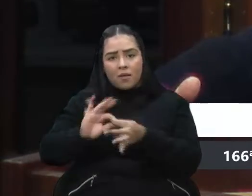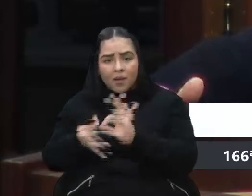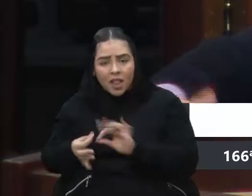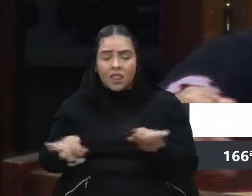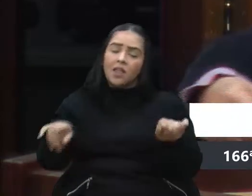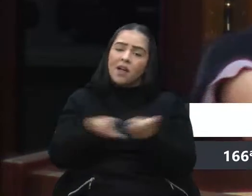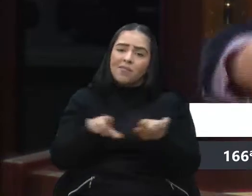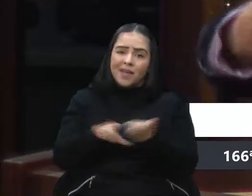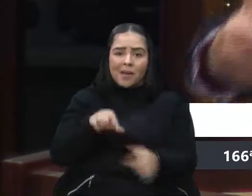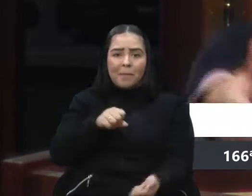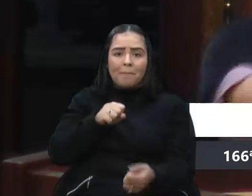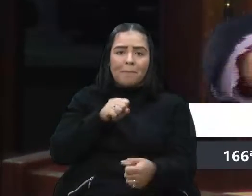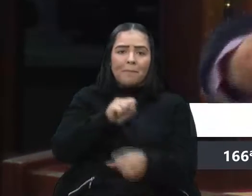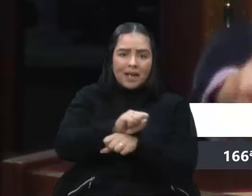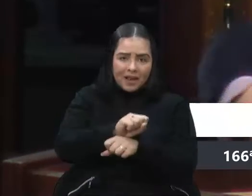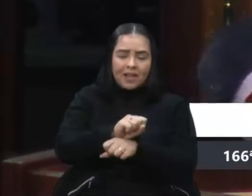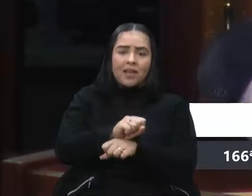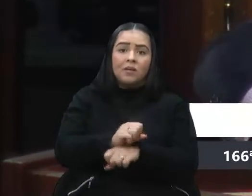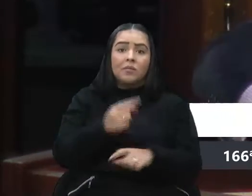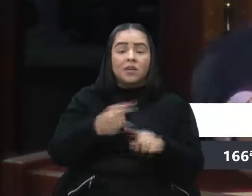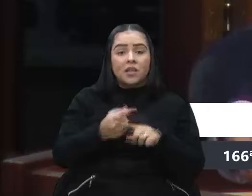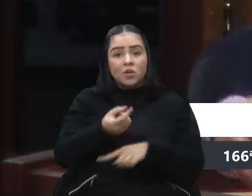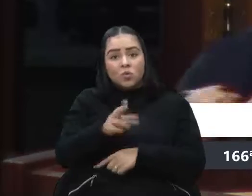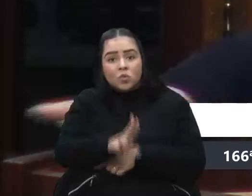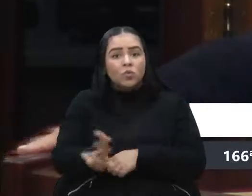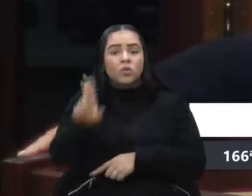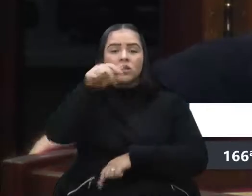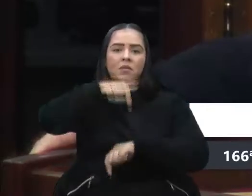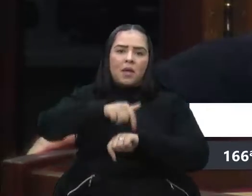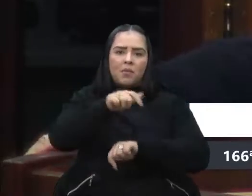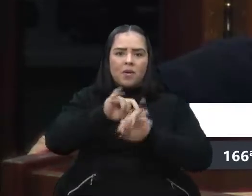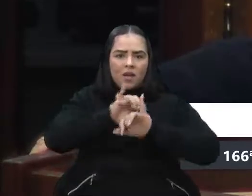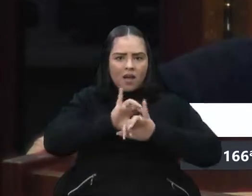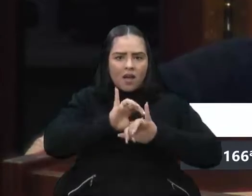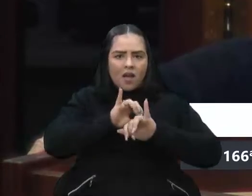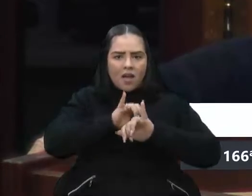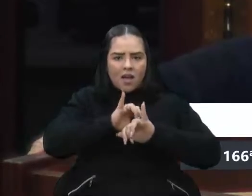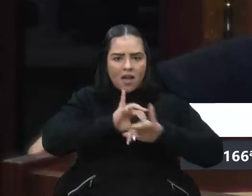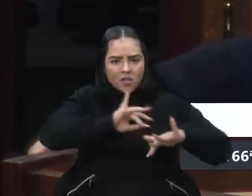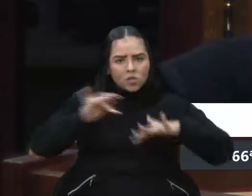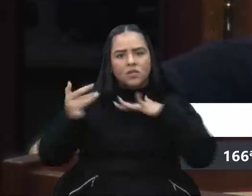também. Em vez de usar aquele tempo, as redes sociais, meio de comunicação, para